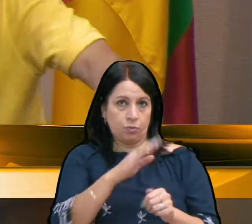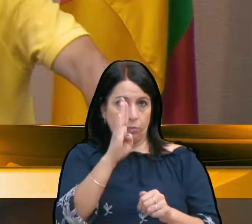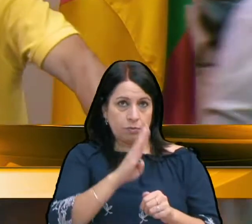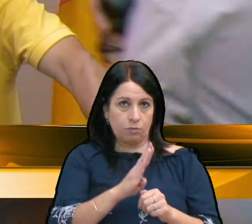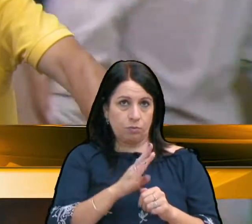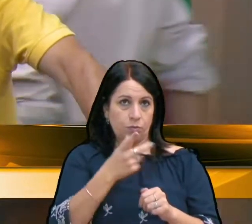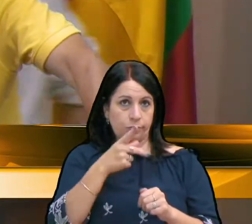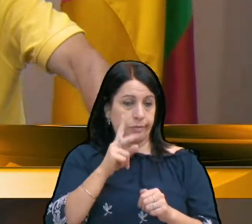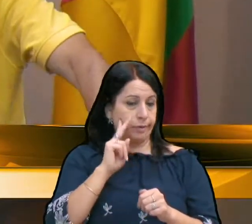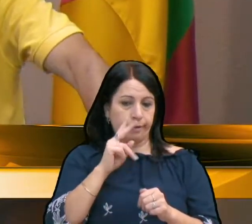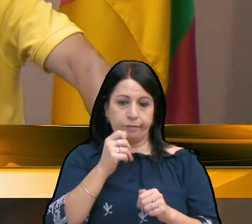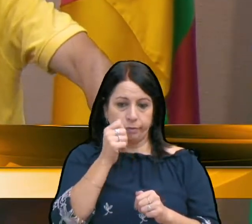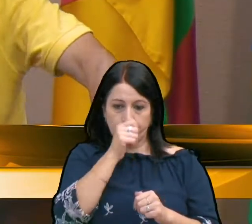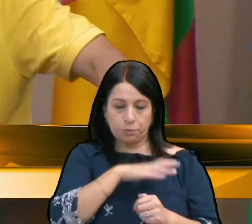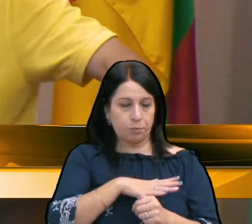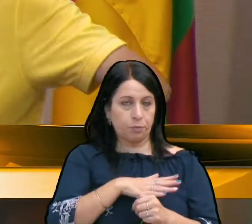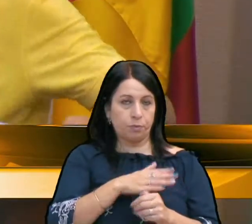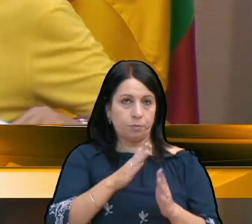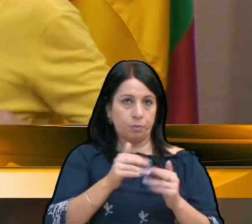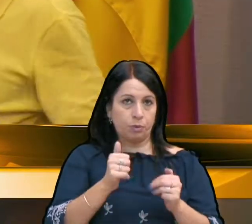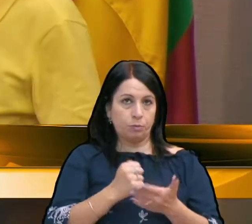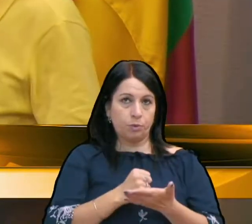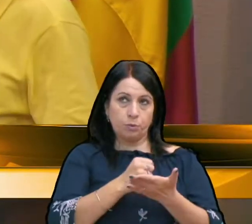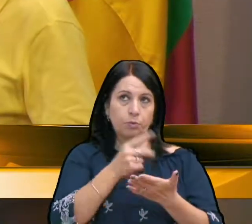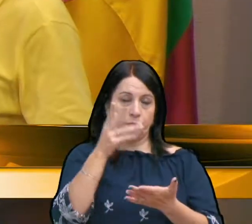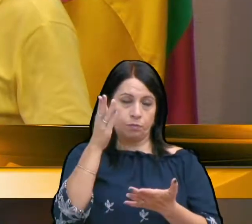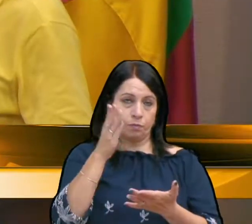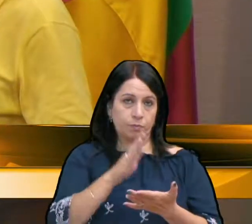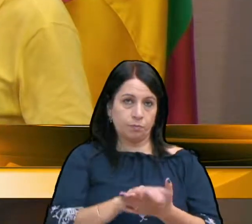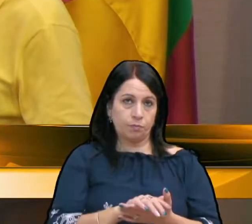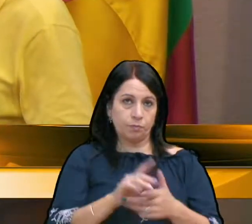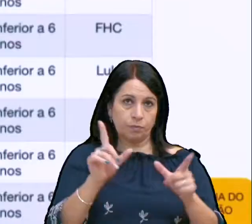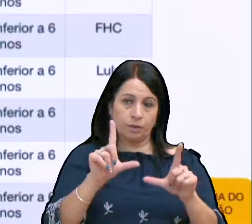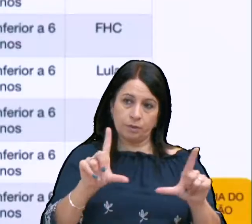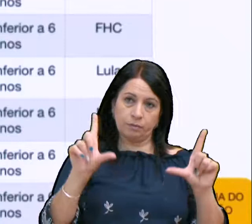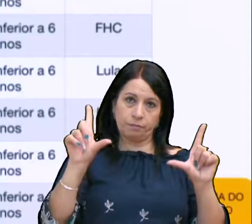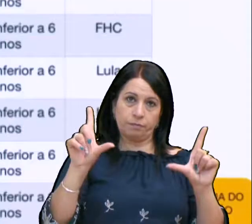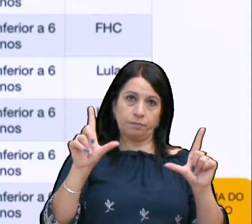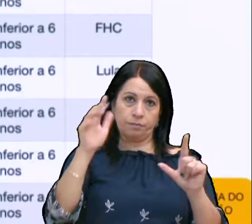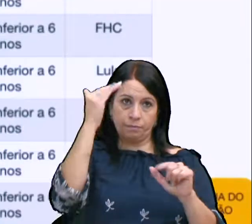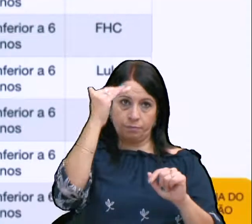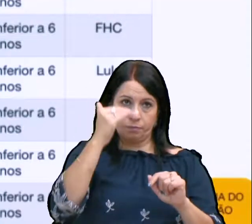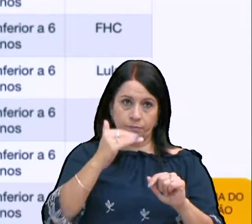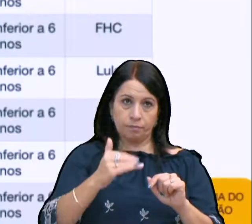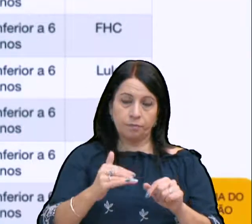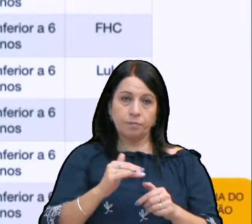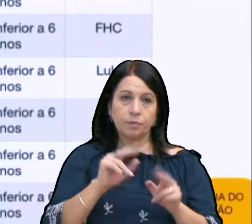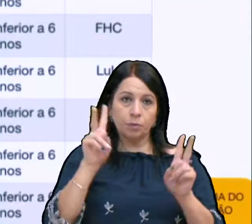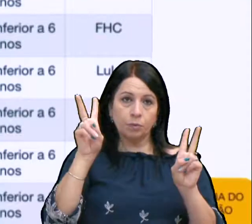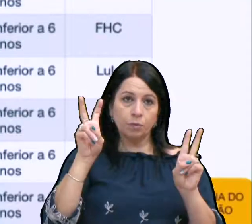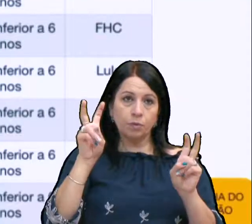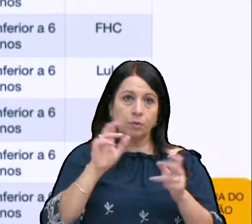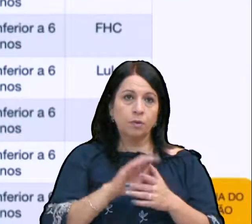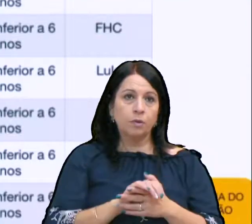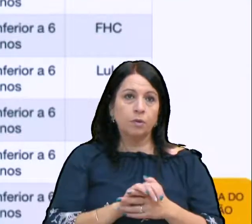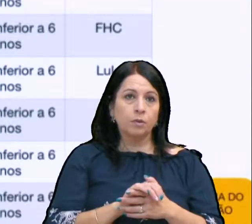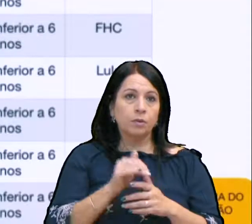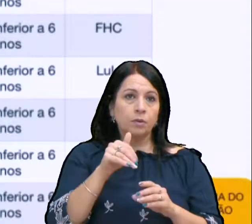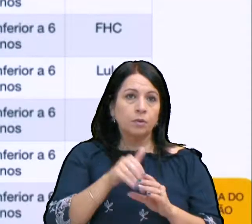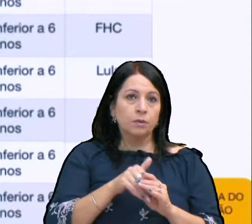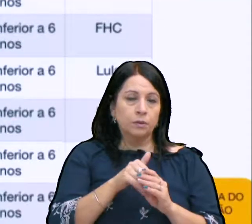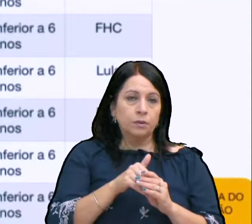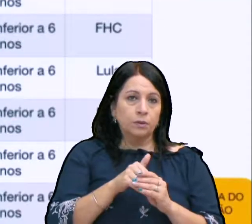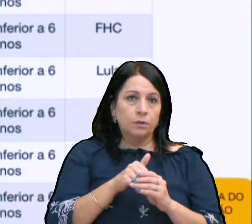superar. Eu vou pedir que a nossa assessoria coloque na tela uma escala de um tema que está indo para a votação